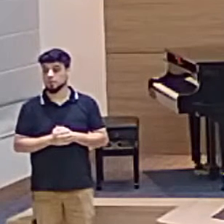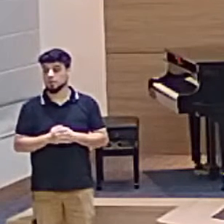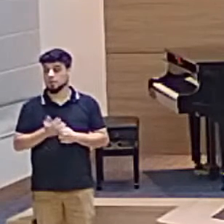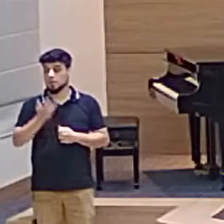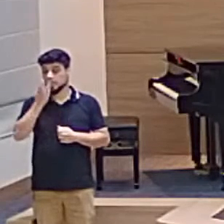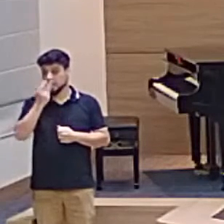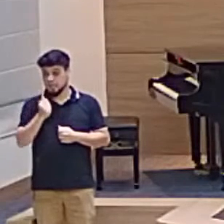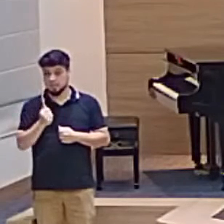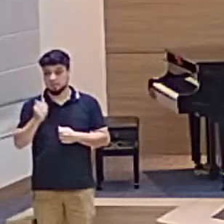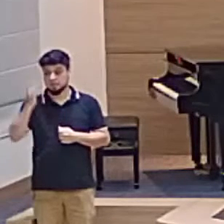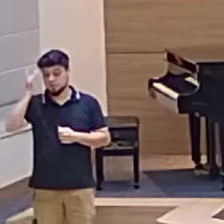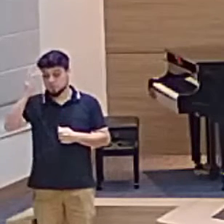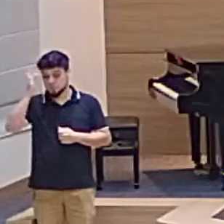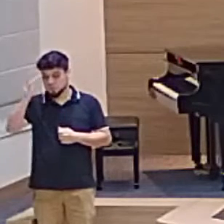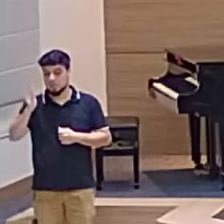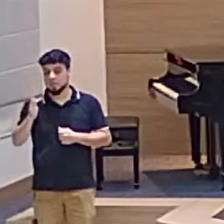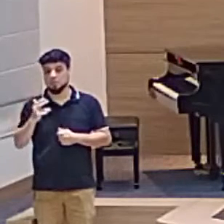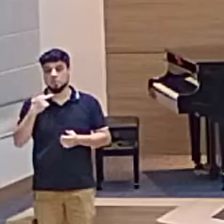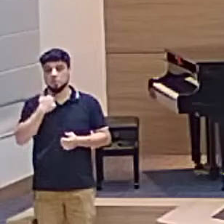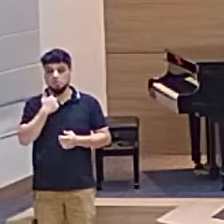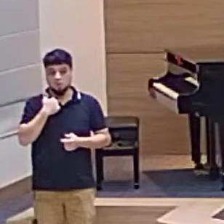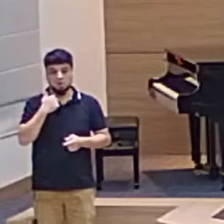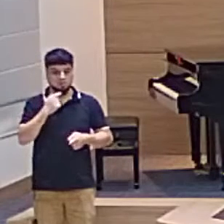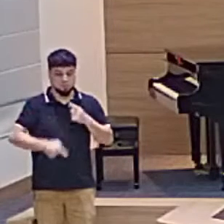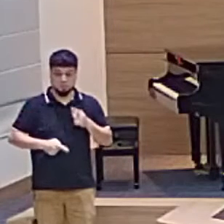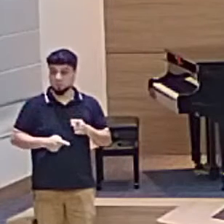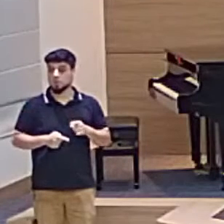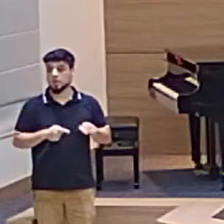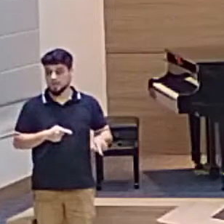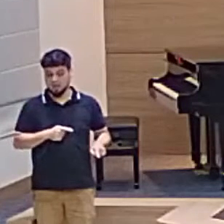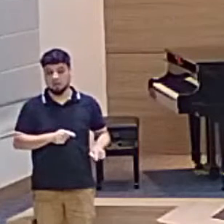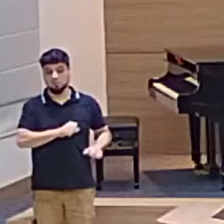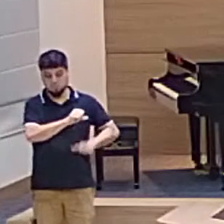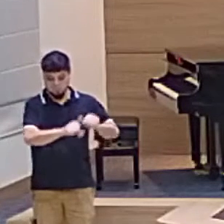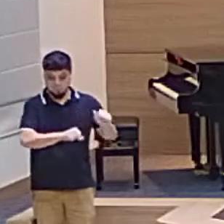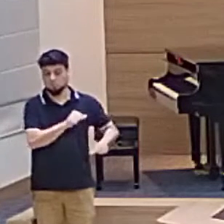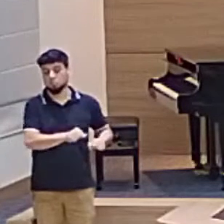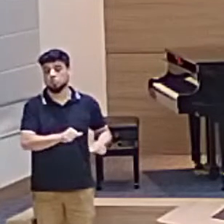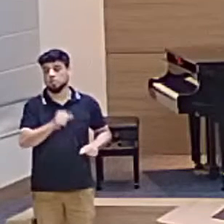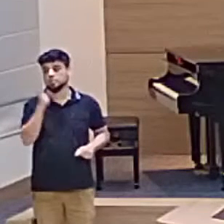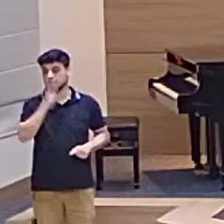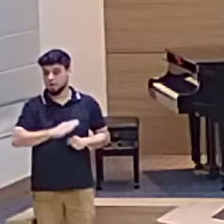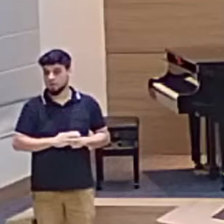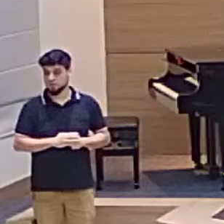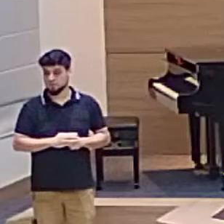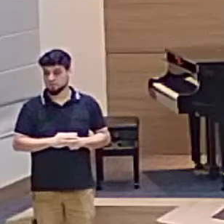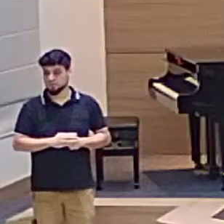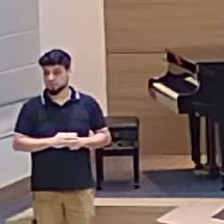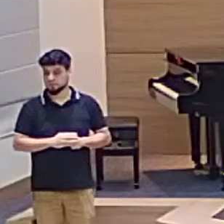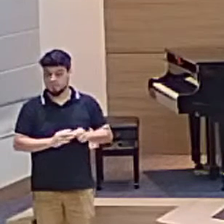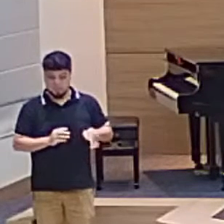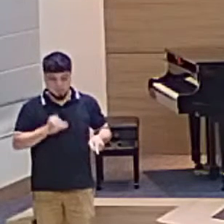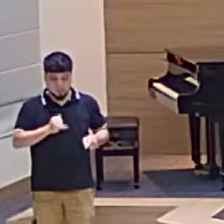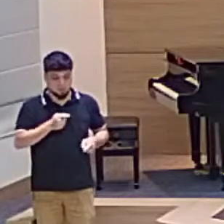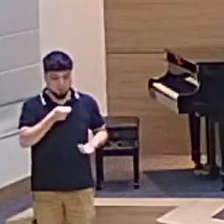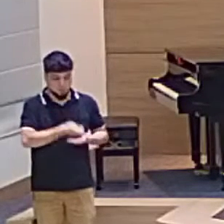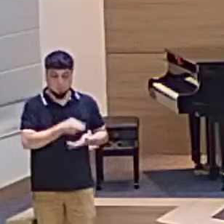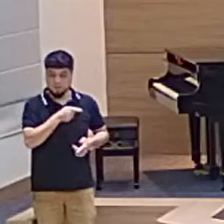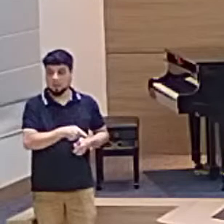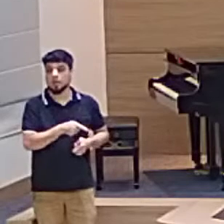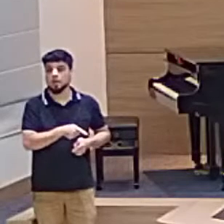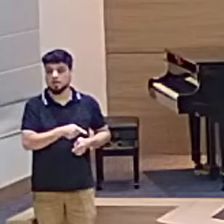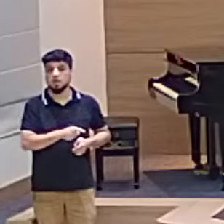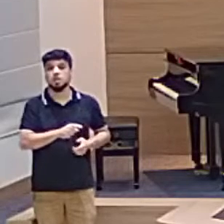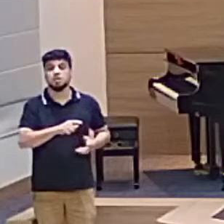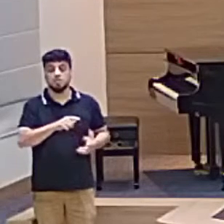se tornar monstro e mais se ela não se depara com o chão da vida da frustração na sua própria casa o mundo vai apresentar ela